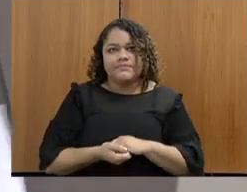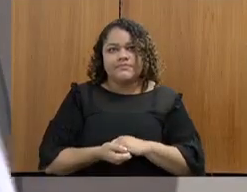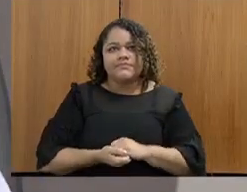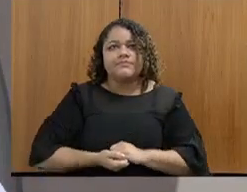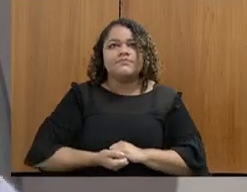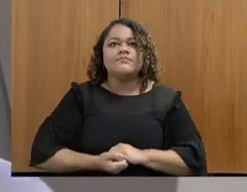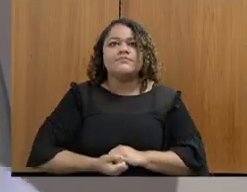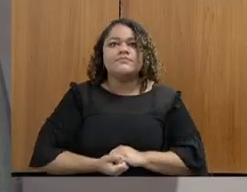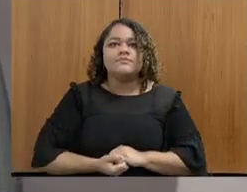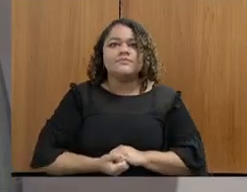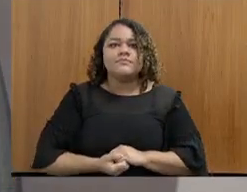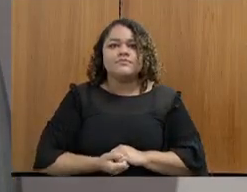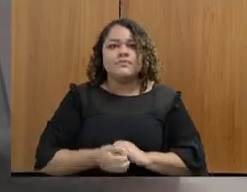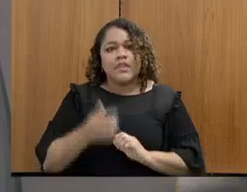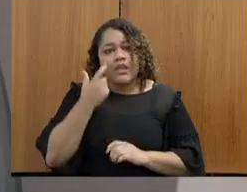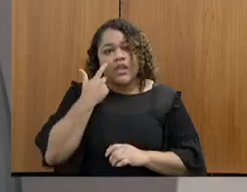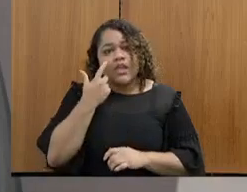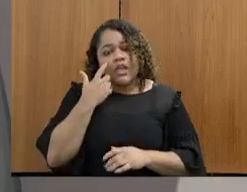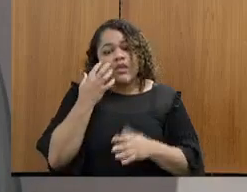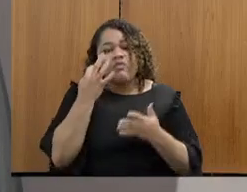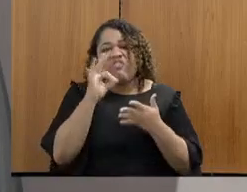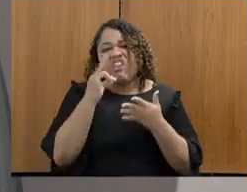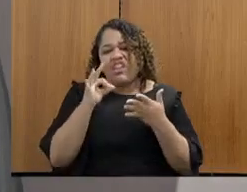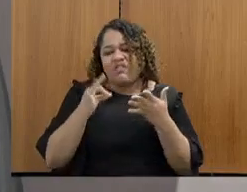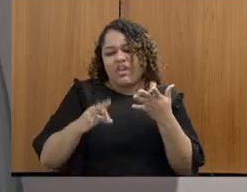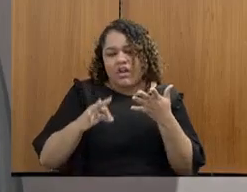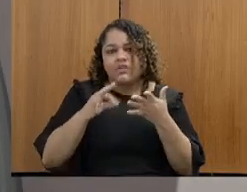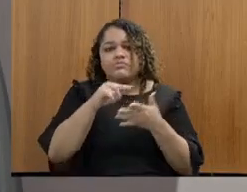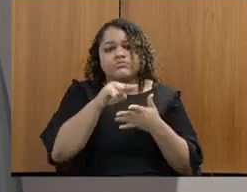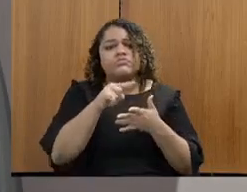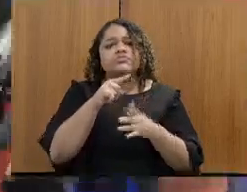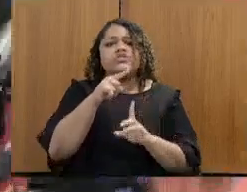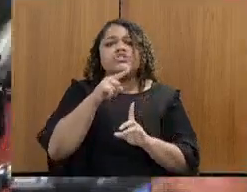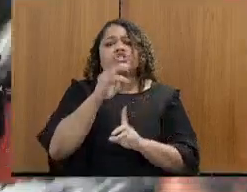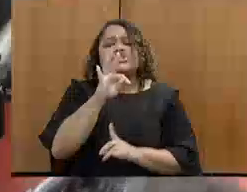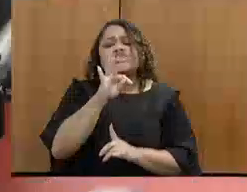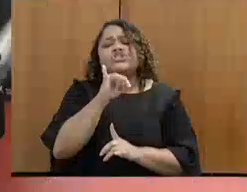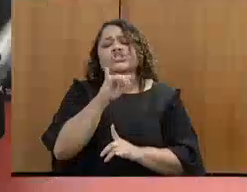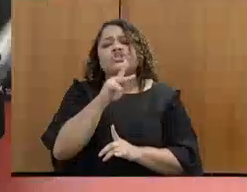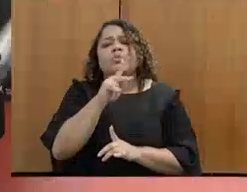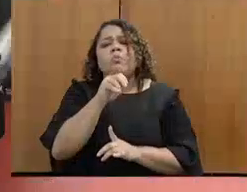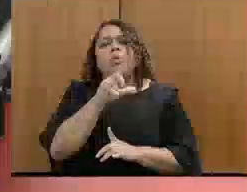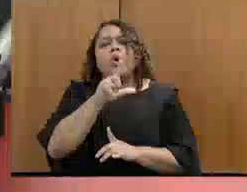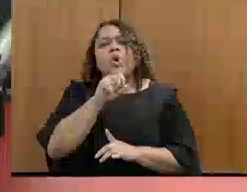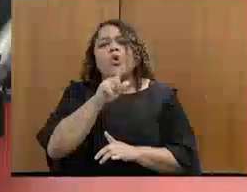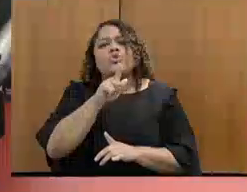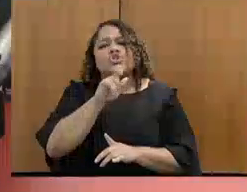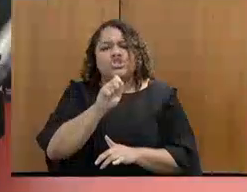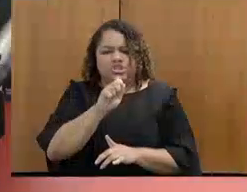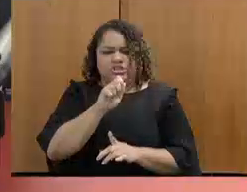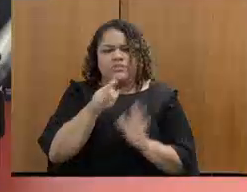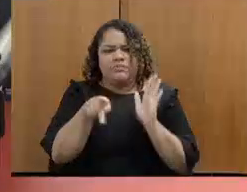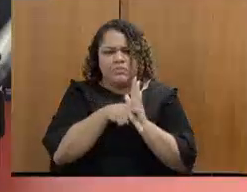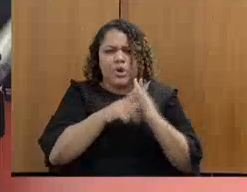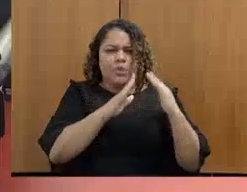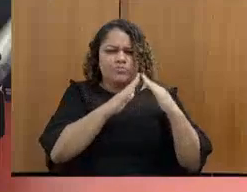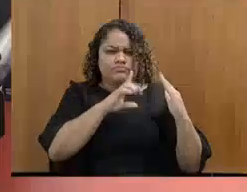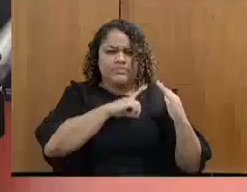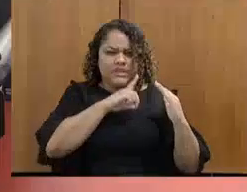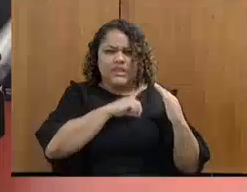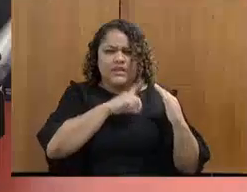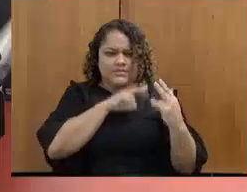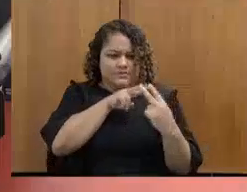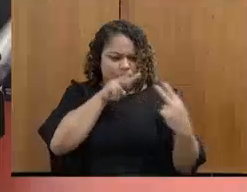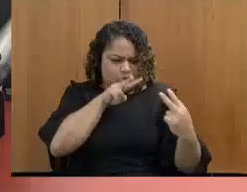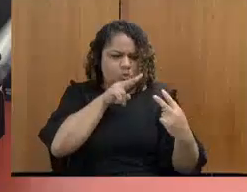verificando aqui Doutor Antônio puder me mandar as tipologias da delegacia virtual por favor tá só porque eu acho que é um ponto de destaque manda